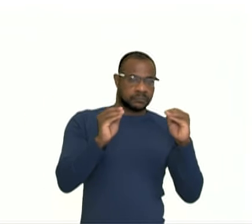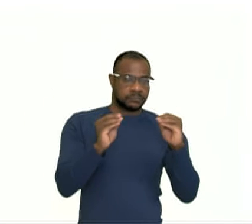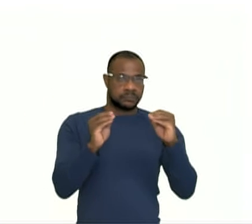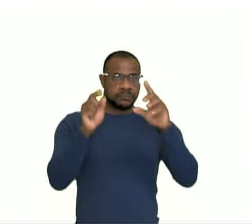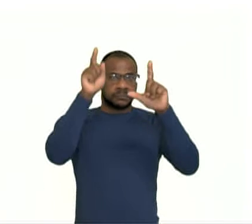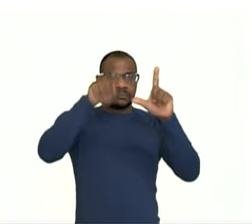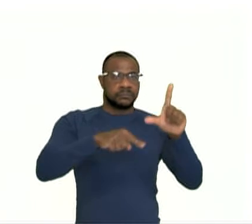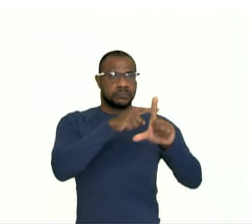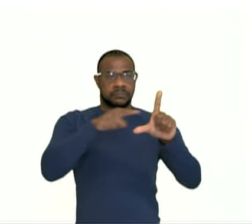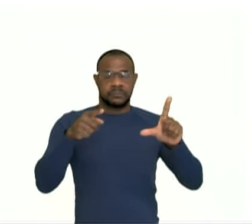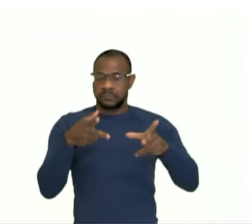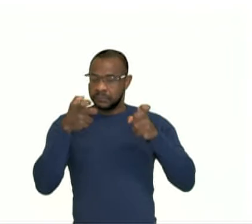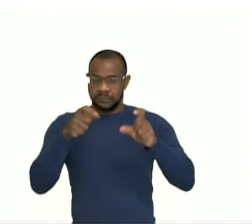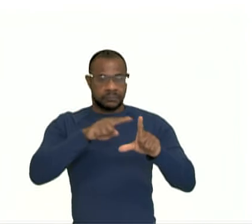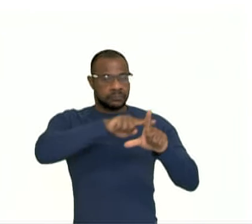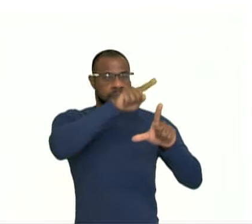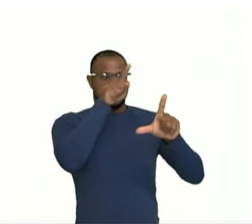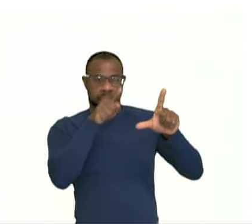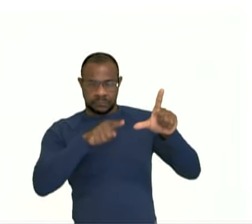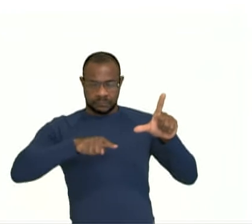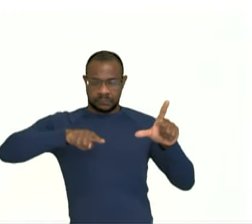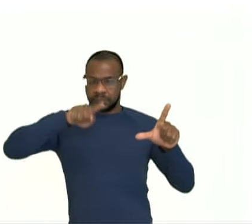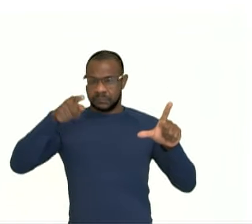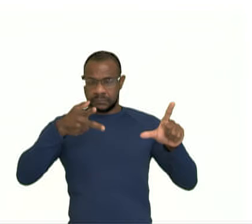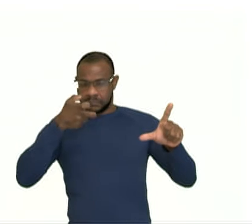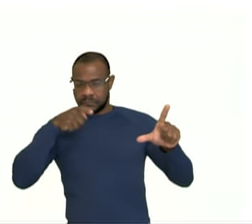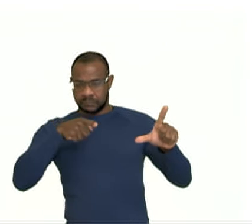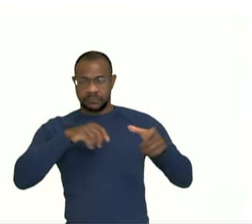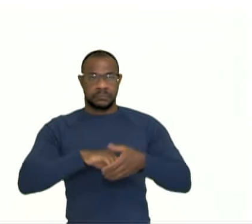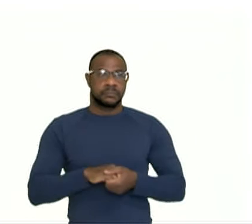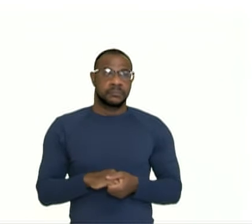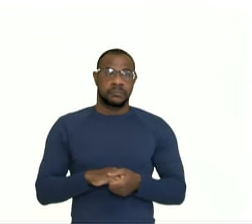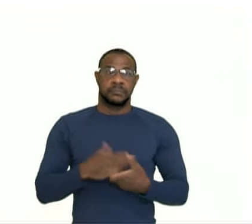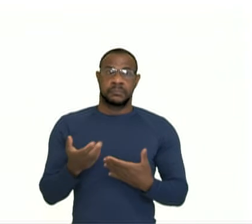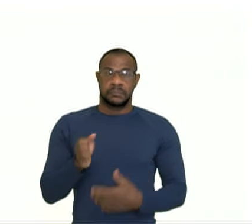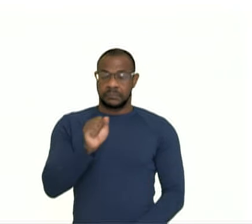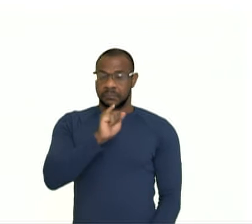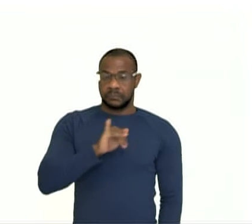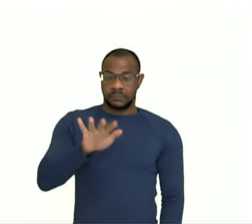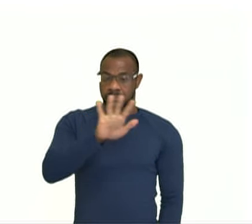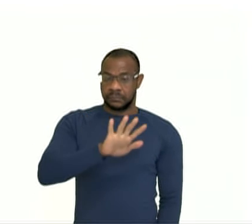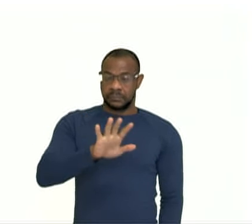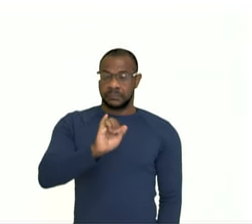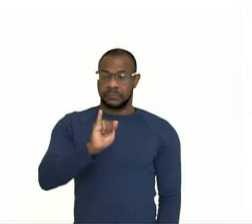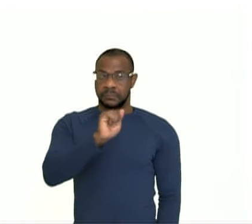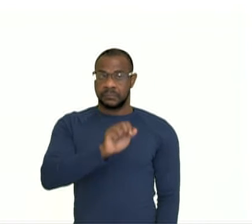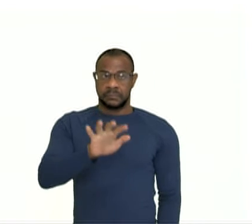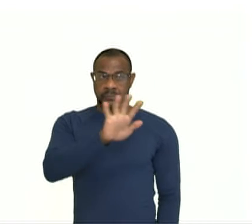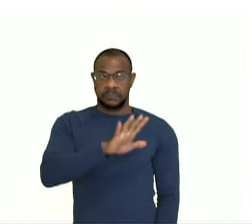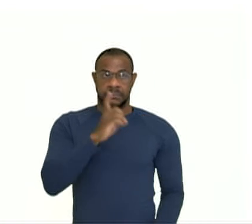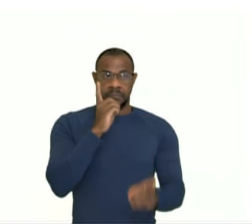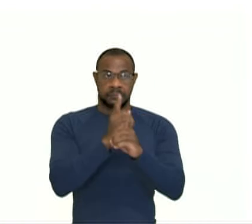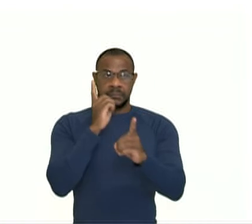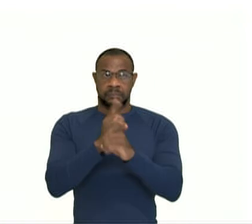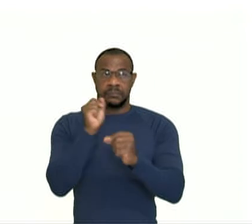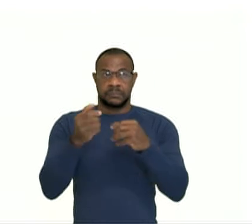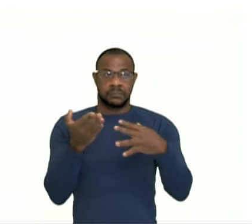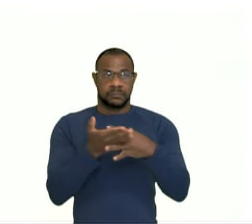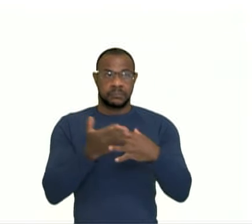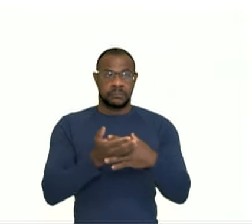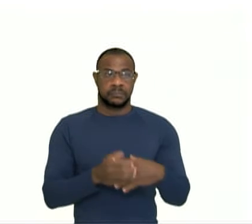verificar a ondulação dele. Então, lembrando que para a imagem nós achamos o intervalo, né,